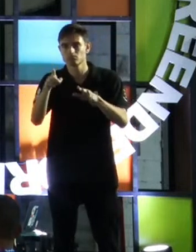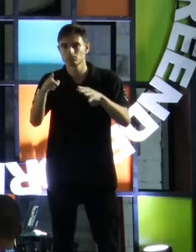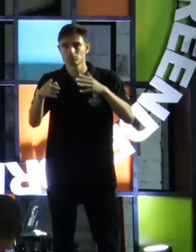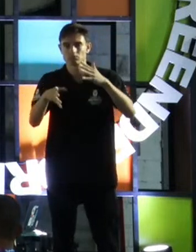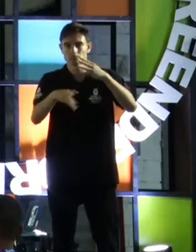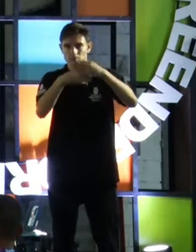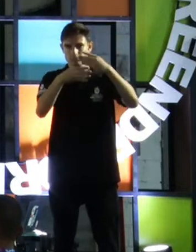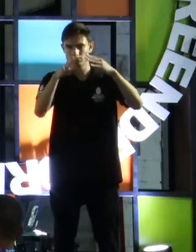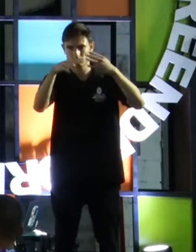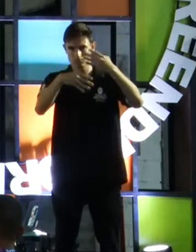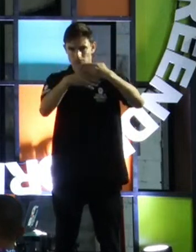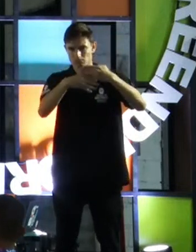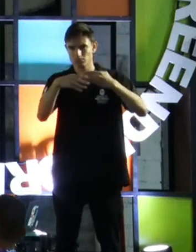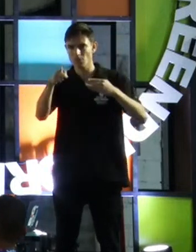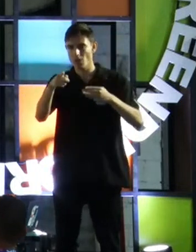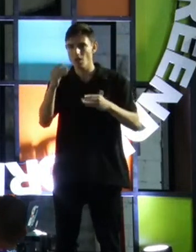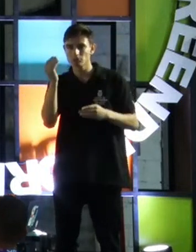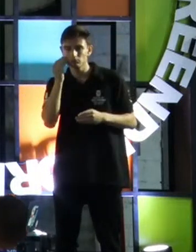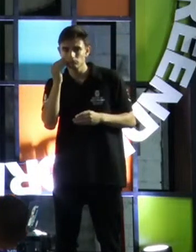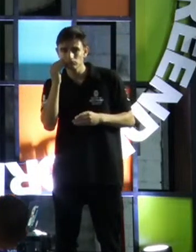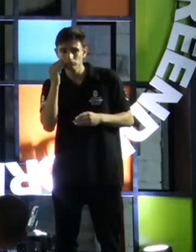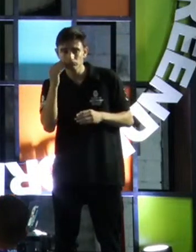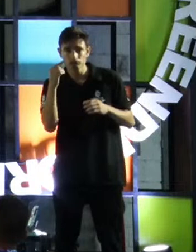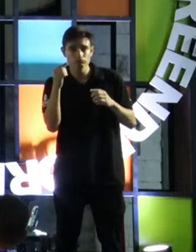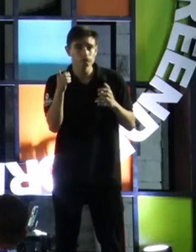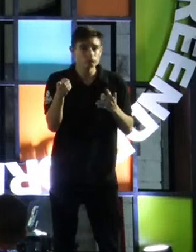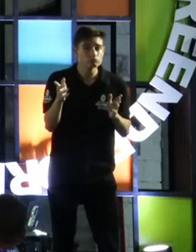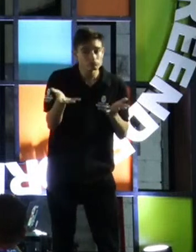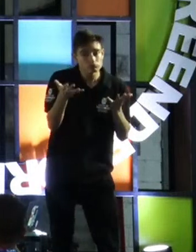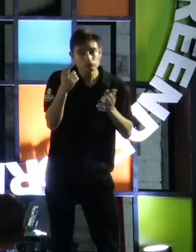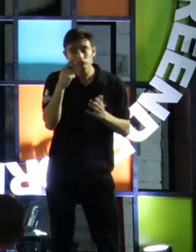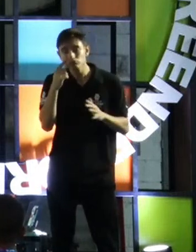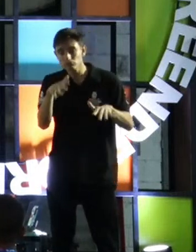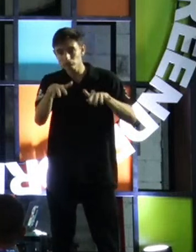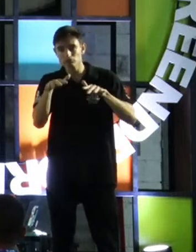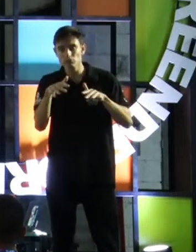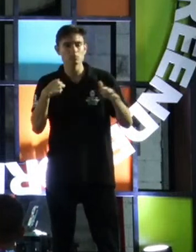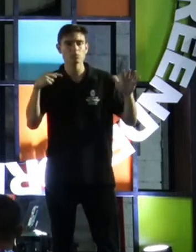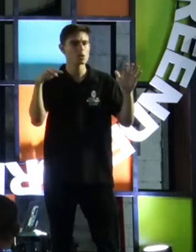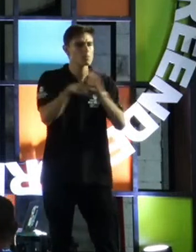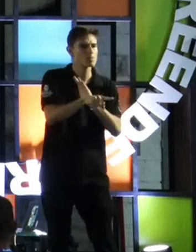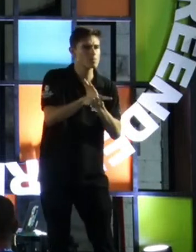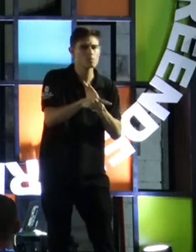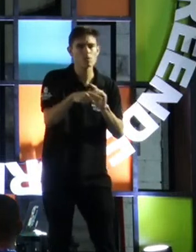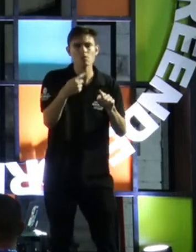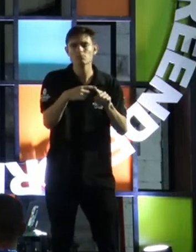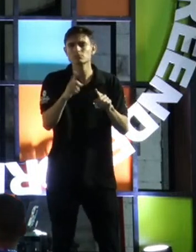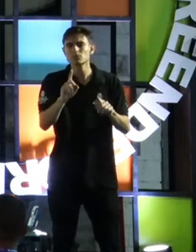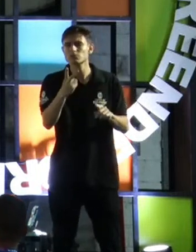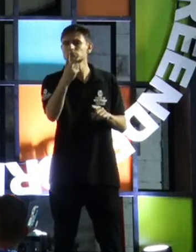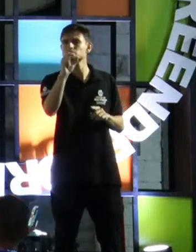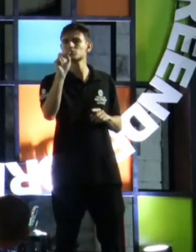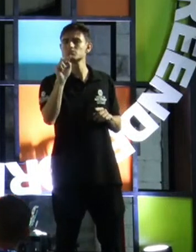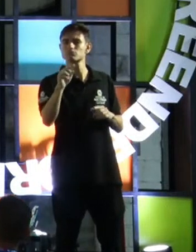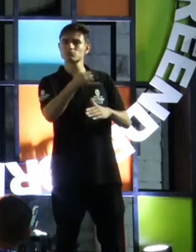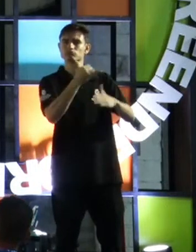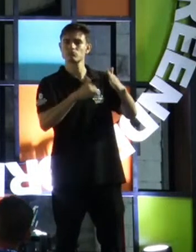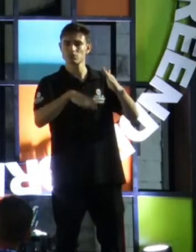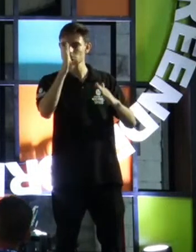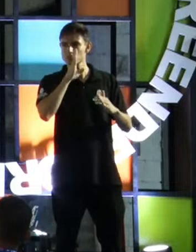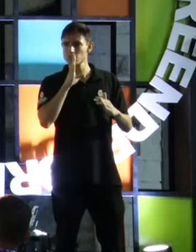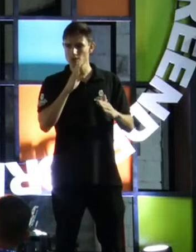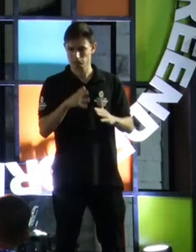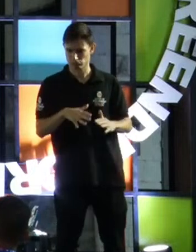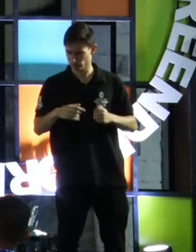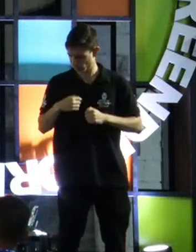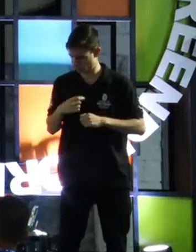apresentação para provocar o público, né? Isso eu vou dizer, eu vou perguntar, por que não 20 mil startups no Brasil? Eu chego a me sacudir na cadeira.